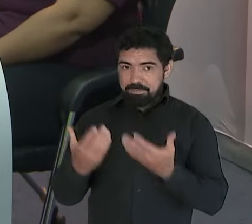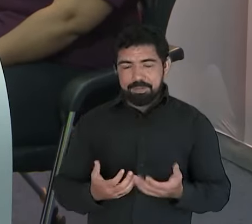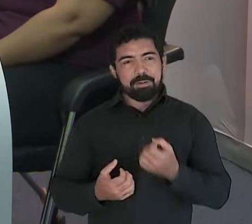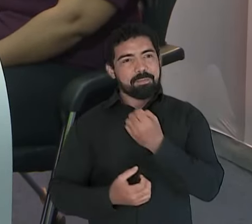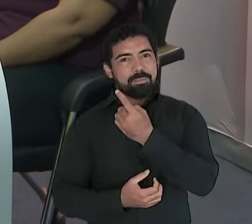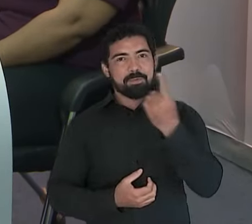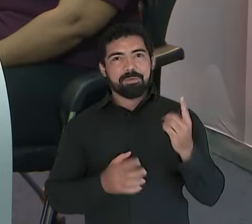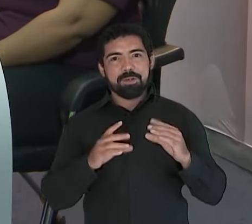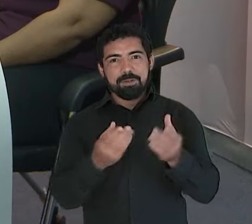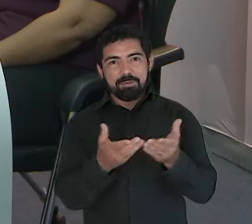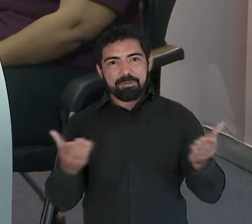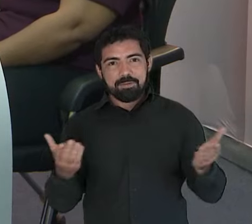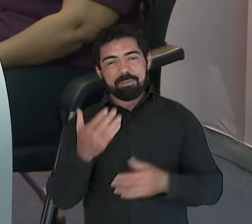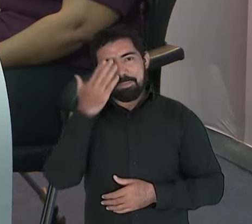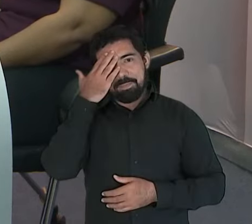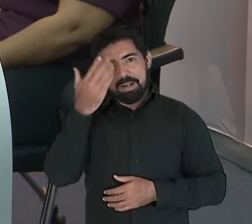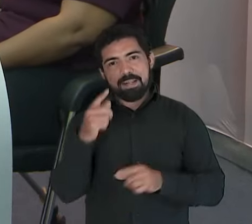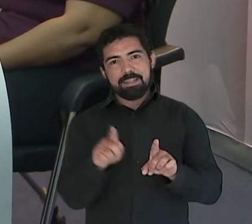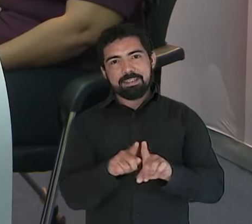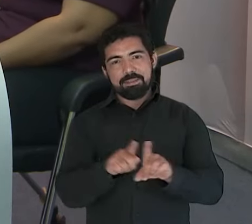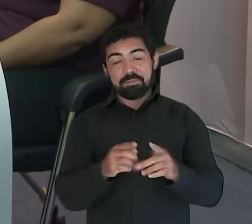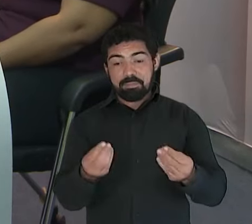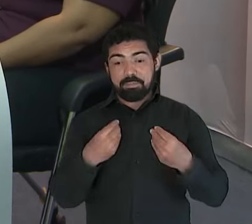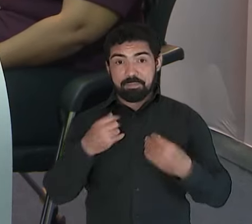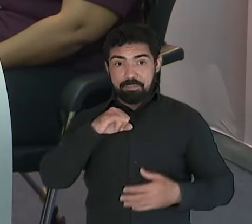dia a todos, obrigada pela oportunidade.